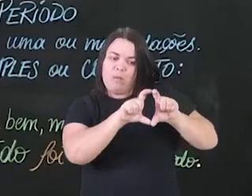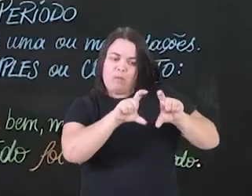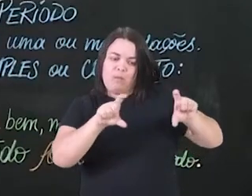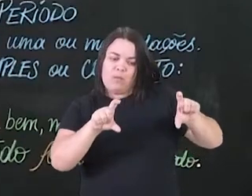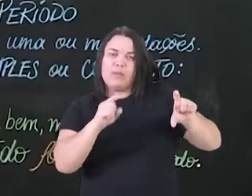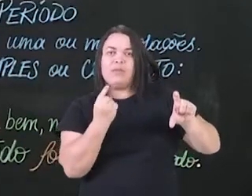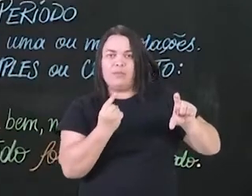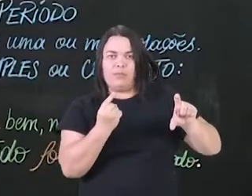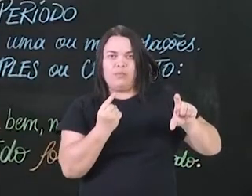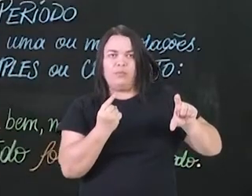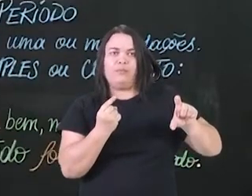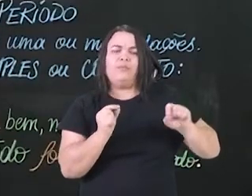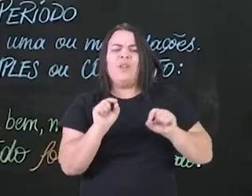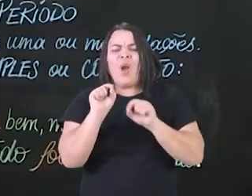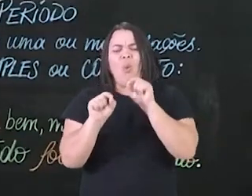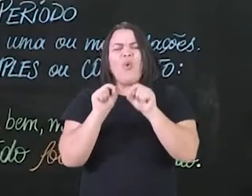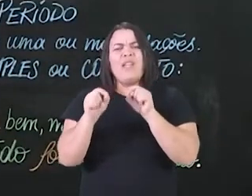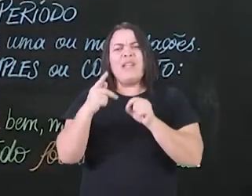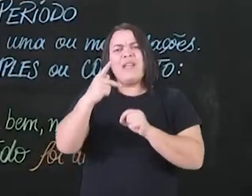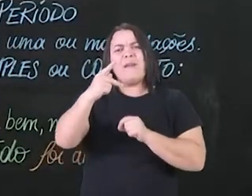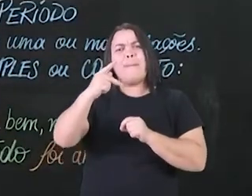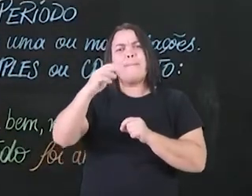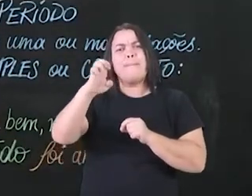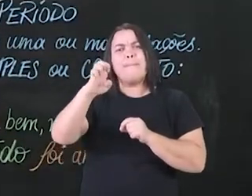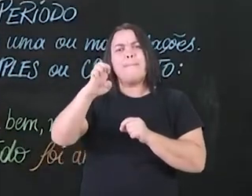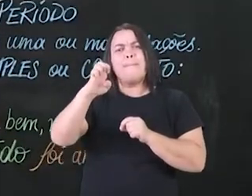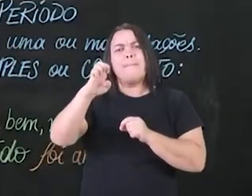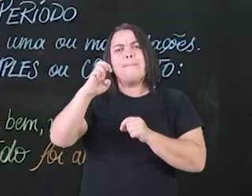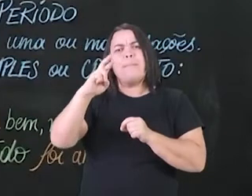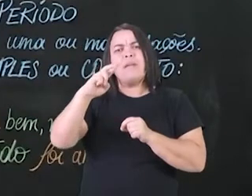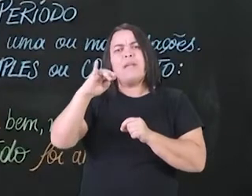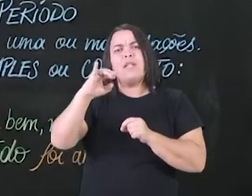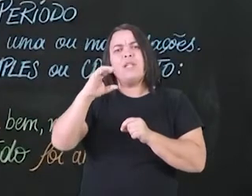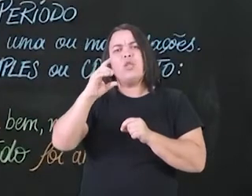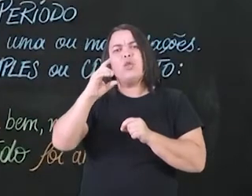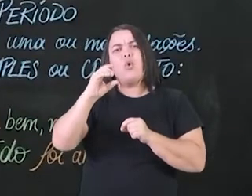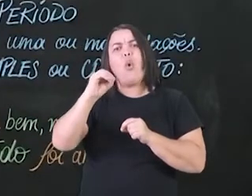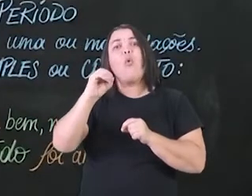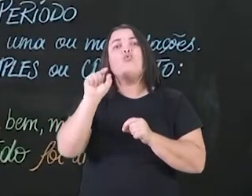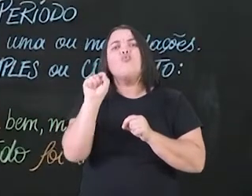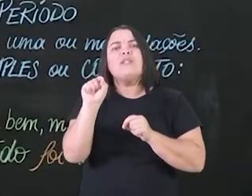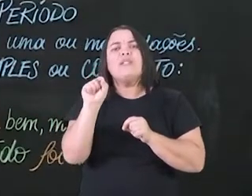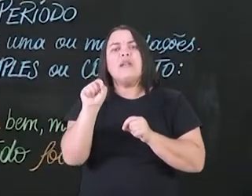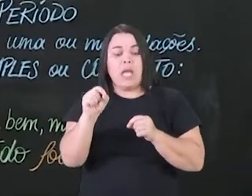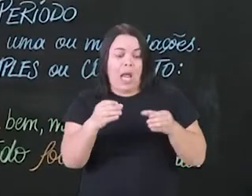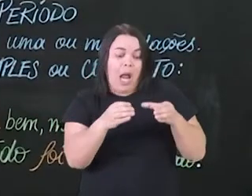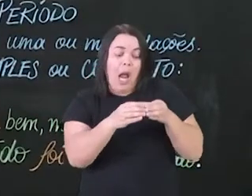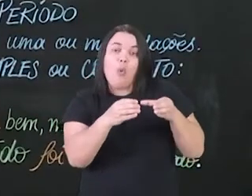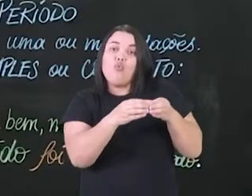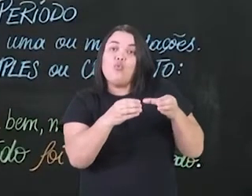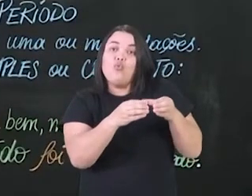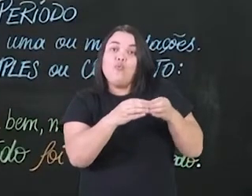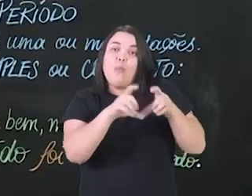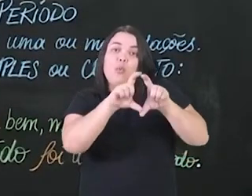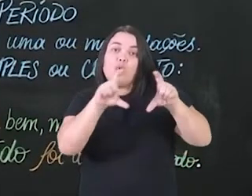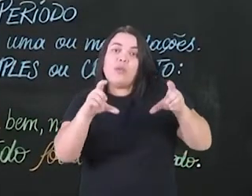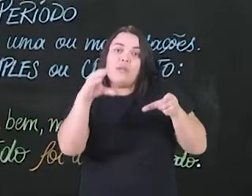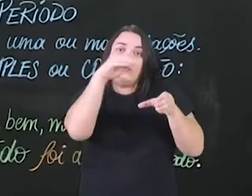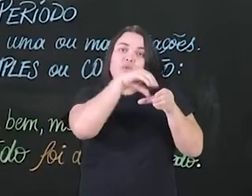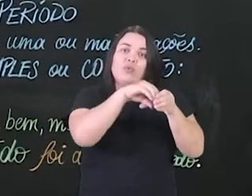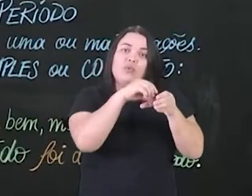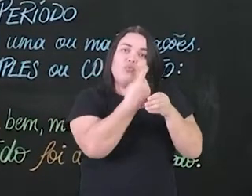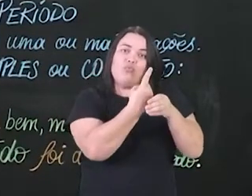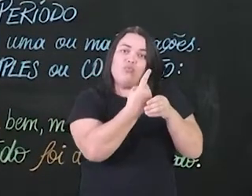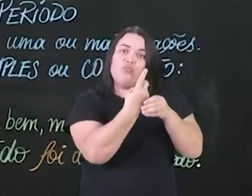E o que é o período? O período é um conjunto de orações. Ou